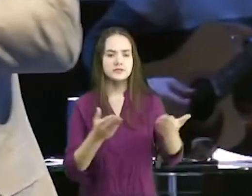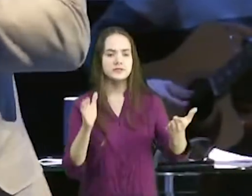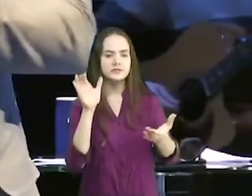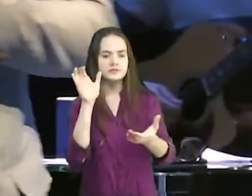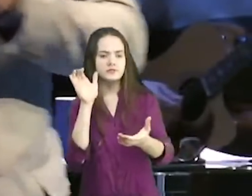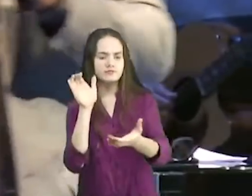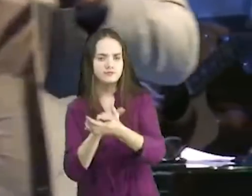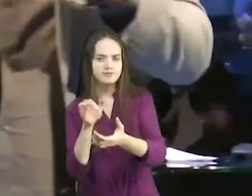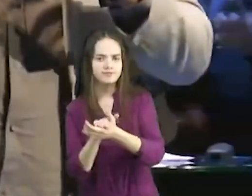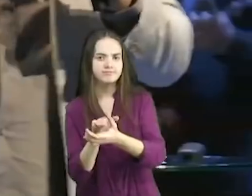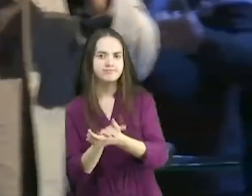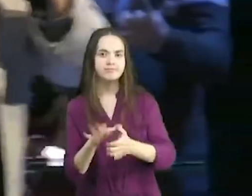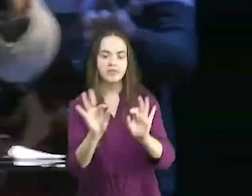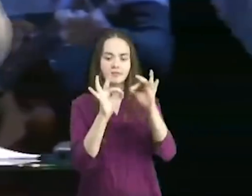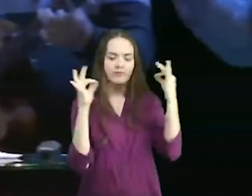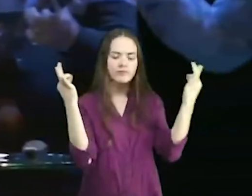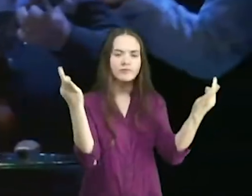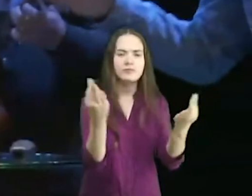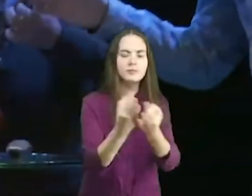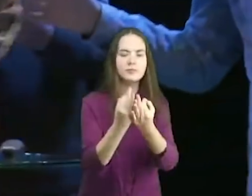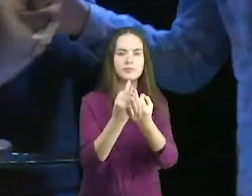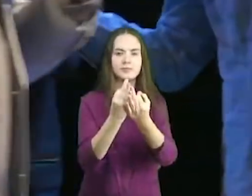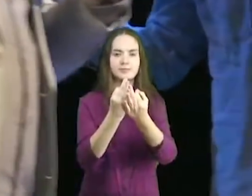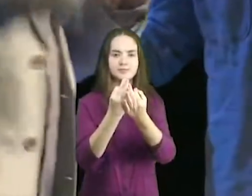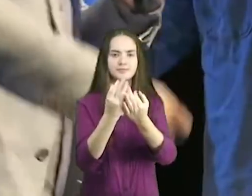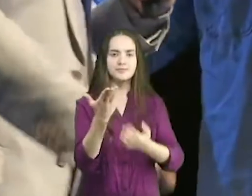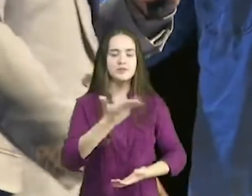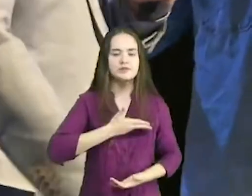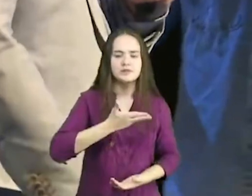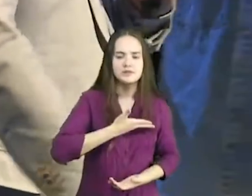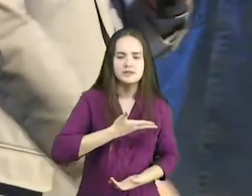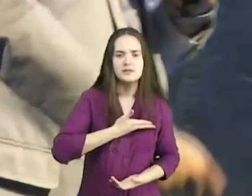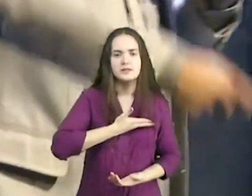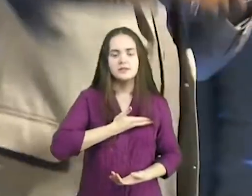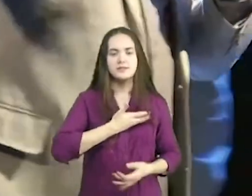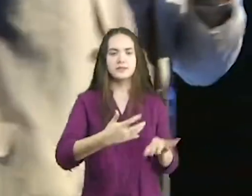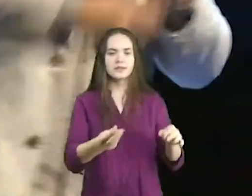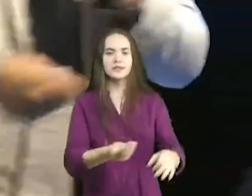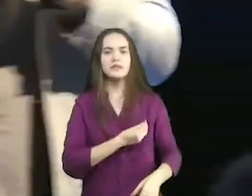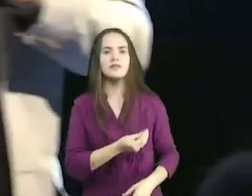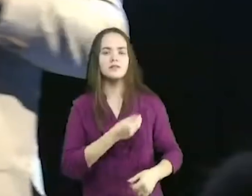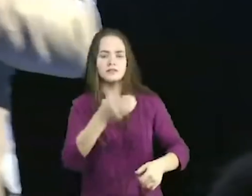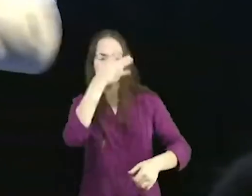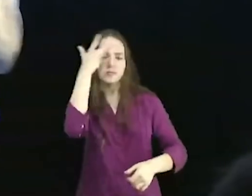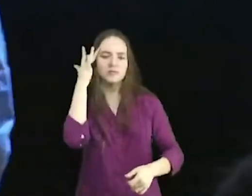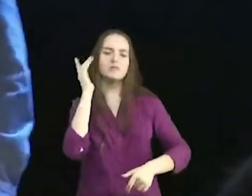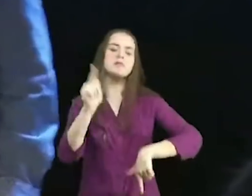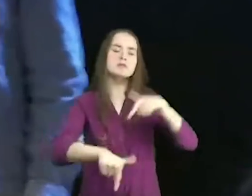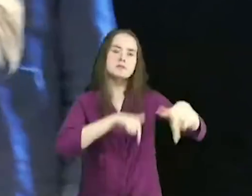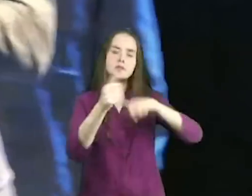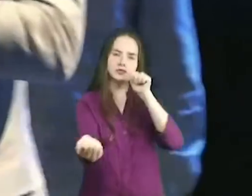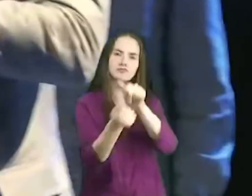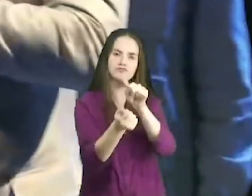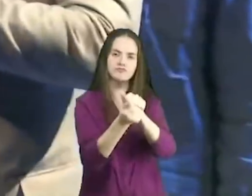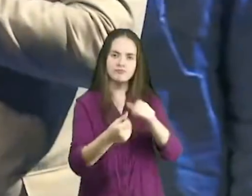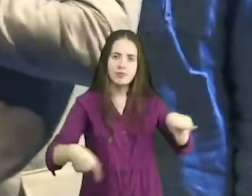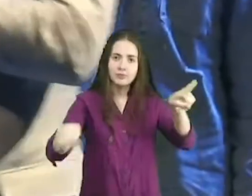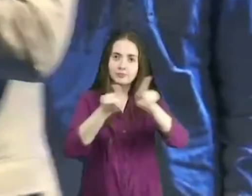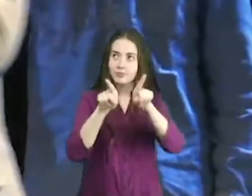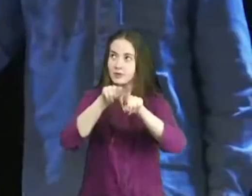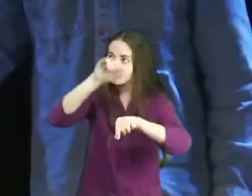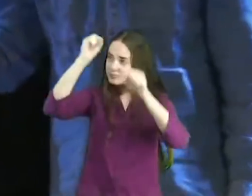cônjuges, na vida da nossa família, na vida dos nossos amigos, na vida de quem trabalha com a gente, esse mesmo